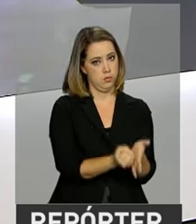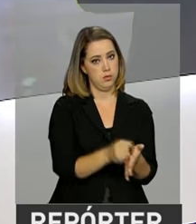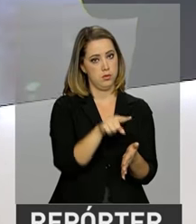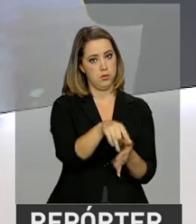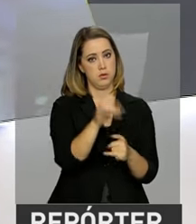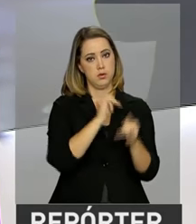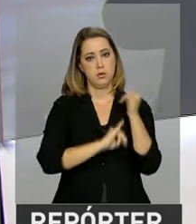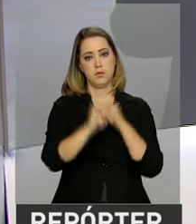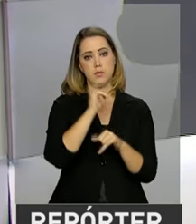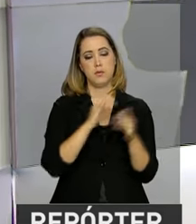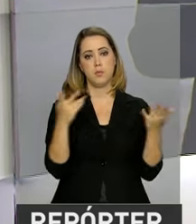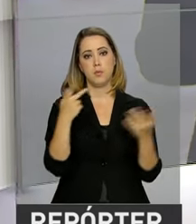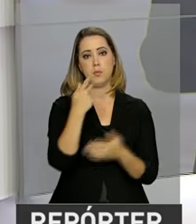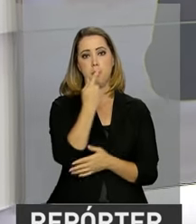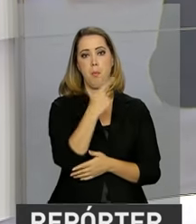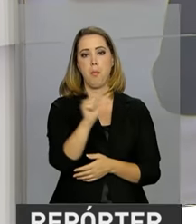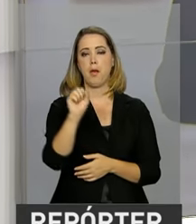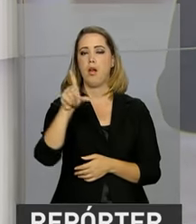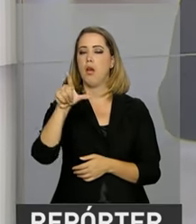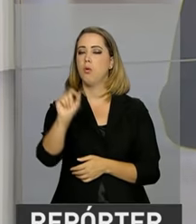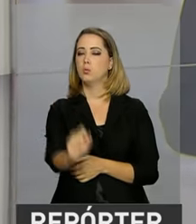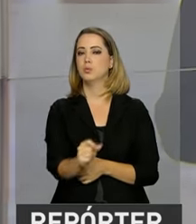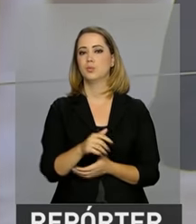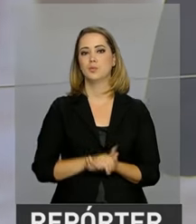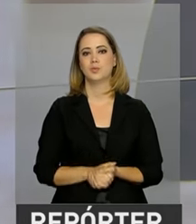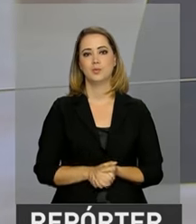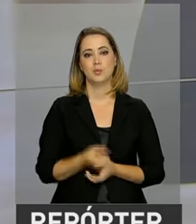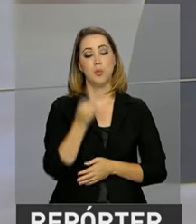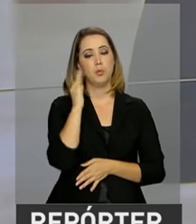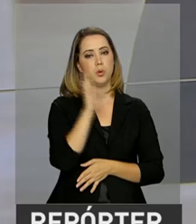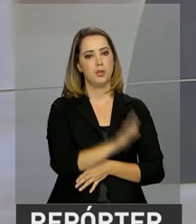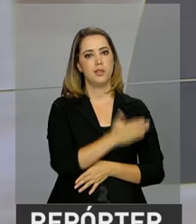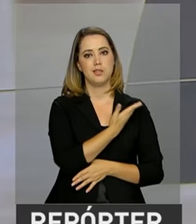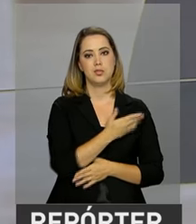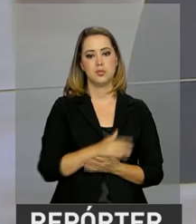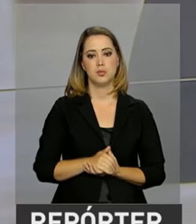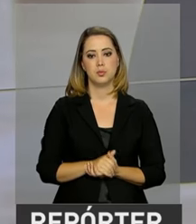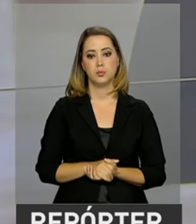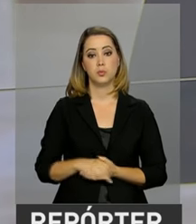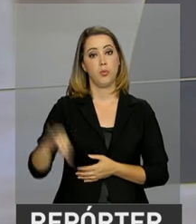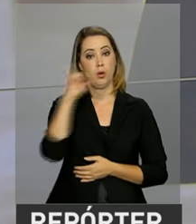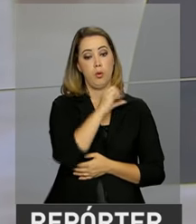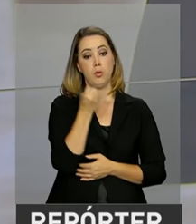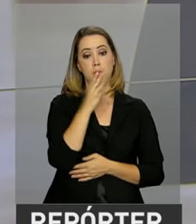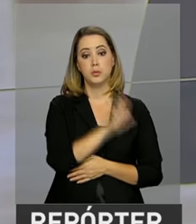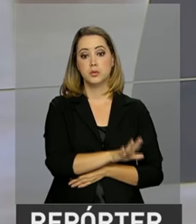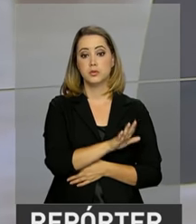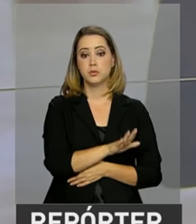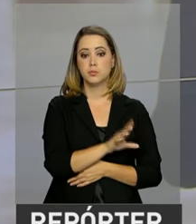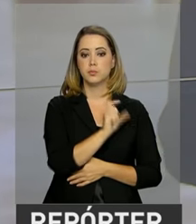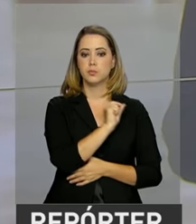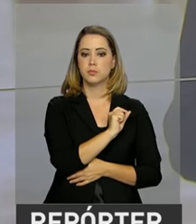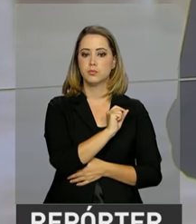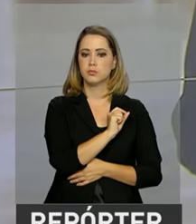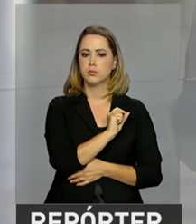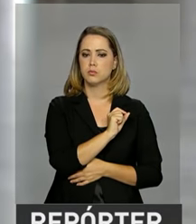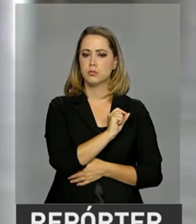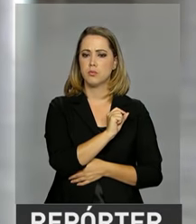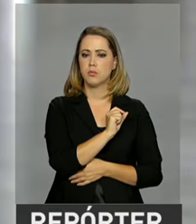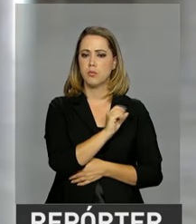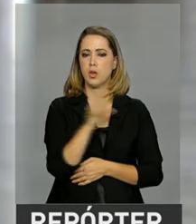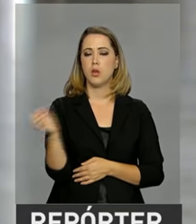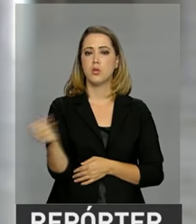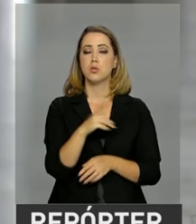ao vivo pra gente é o repórter Paulo lalve Olá Paulo boa tarde para você olá Roberto boa tarde olha Roberto as renovações